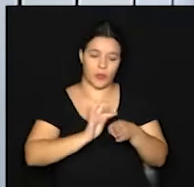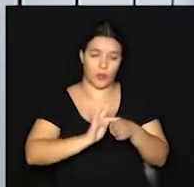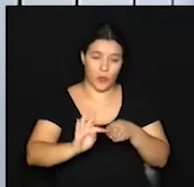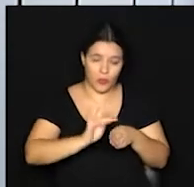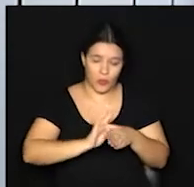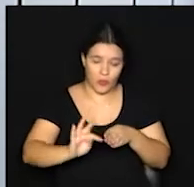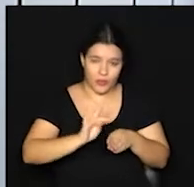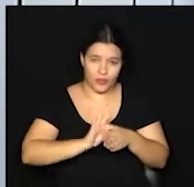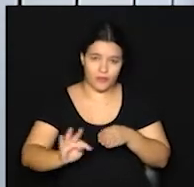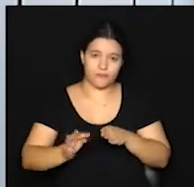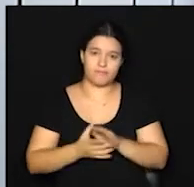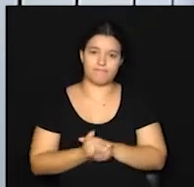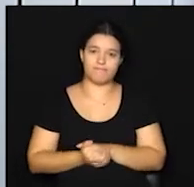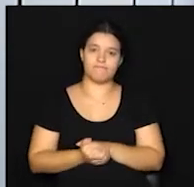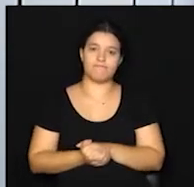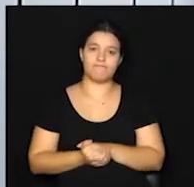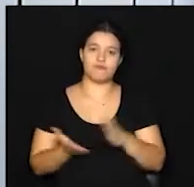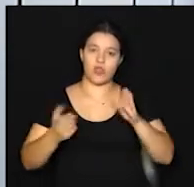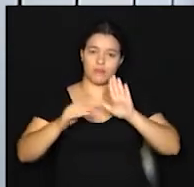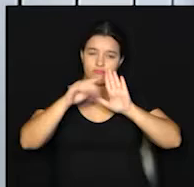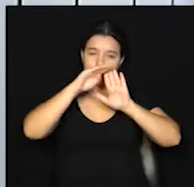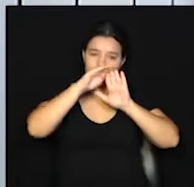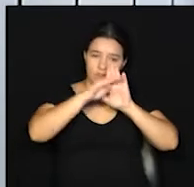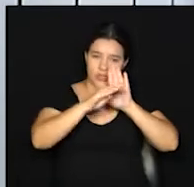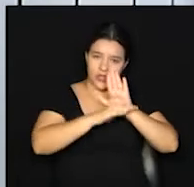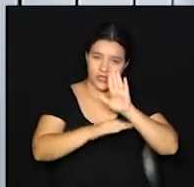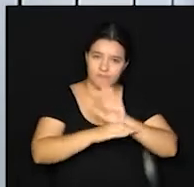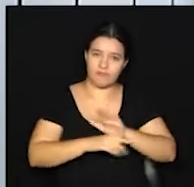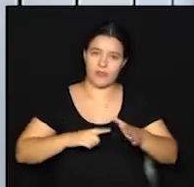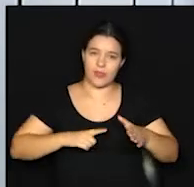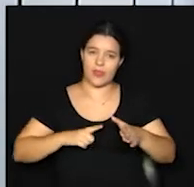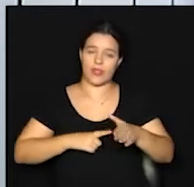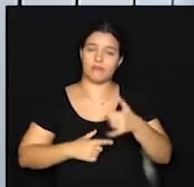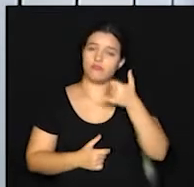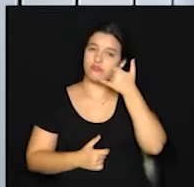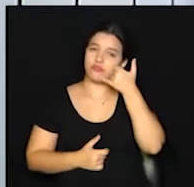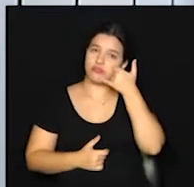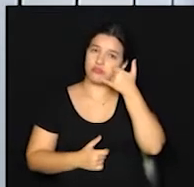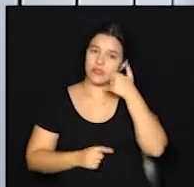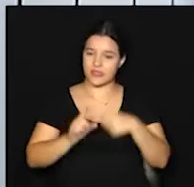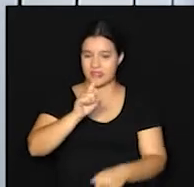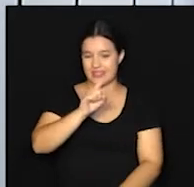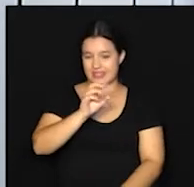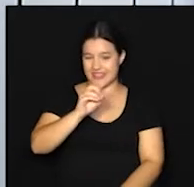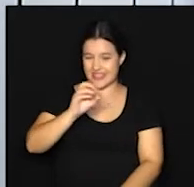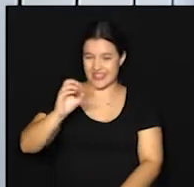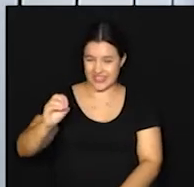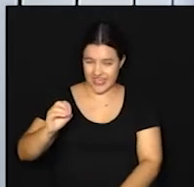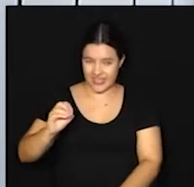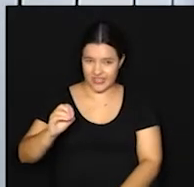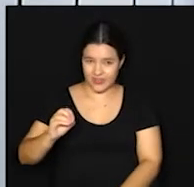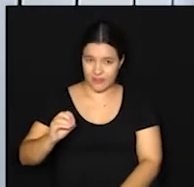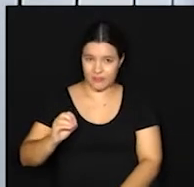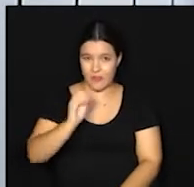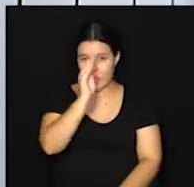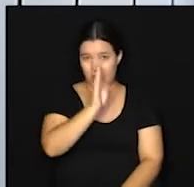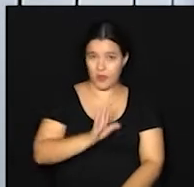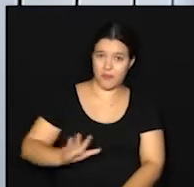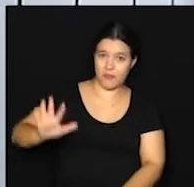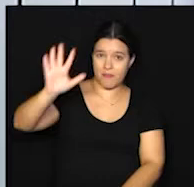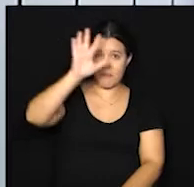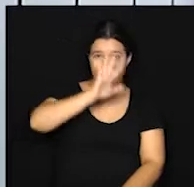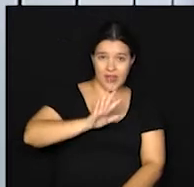esse assunto no programa de hoje. Tem o Disque 100. Se você pegar o seu telefone e discar 100 em todo o